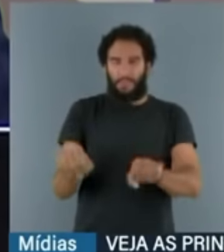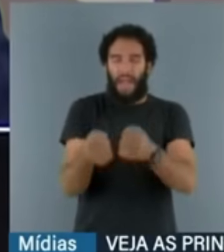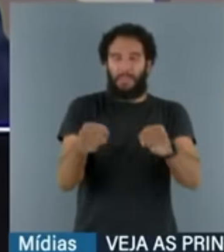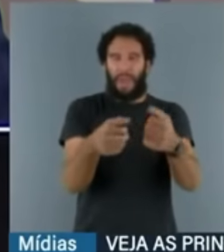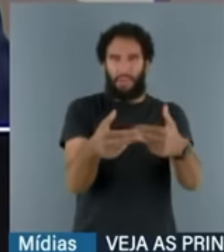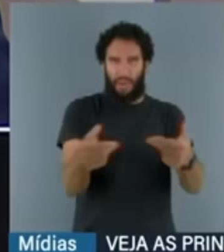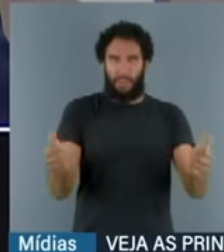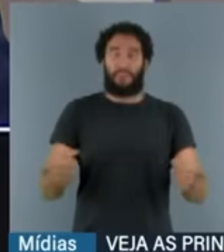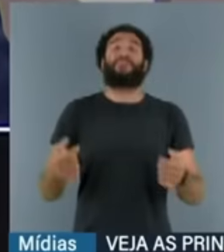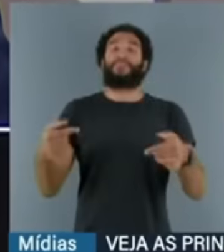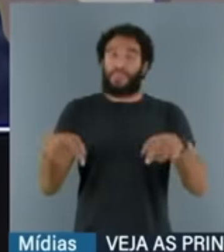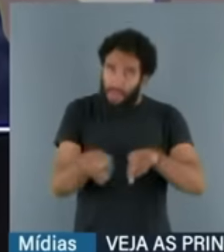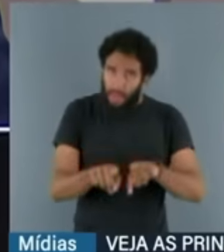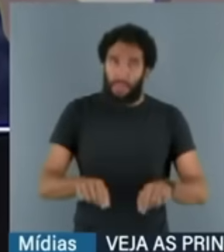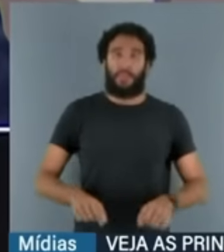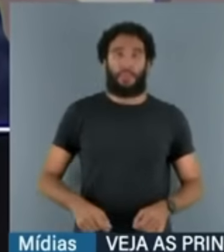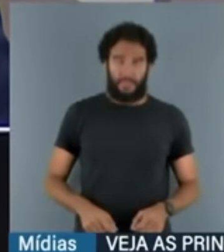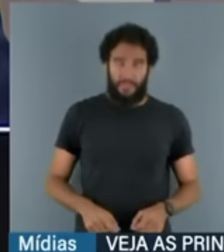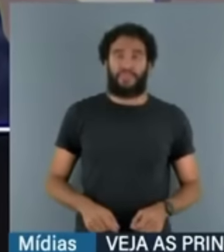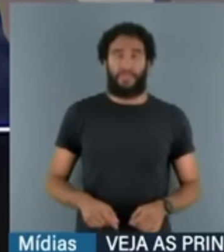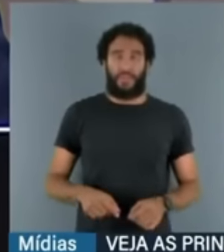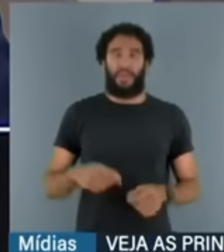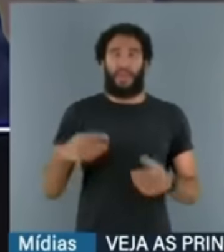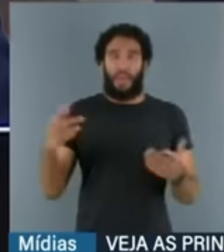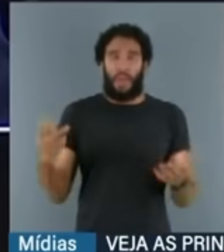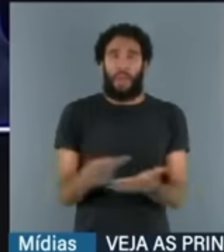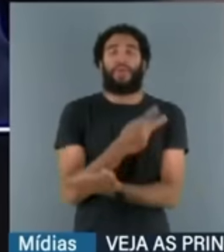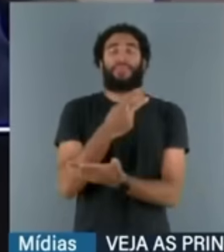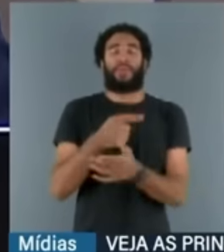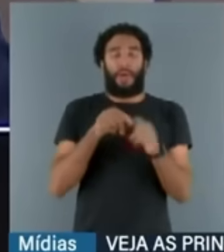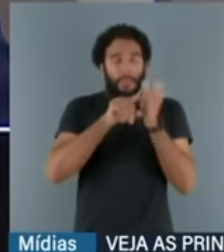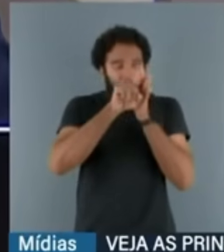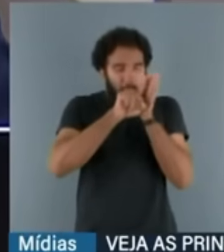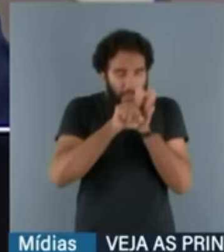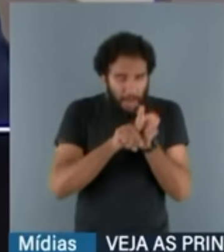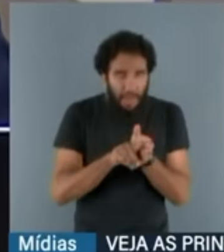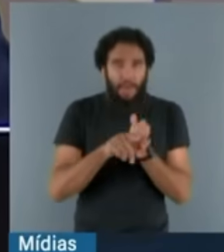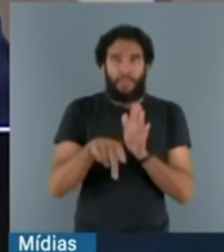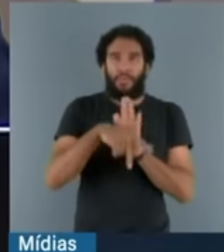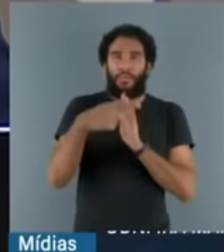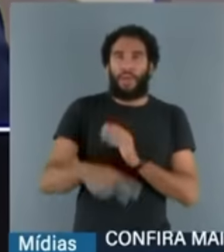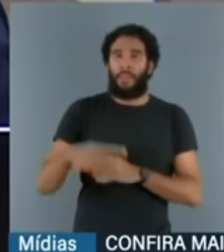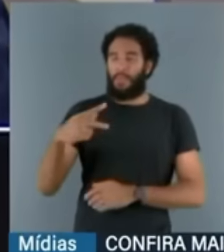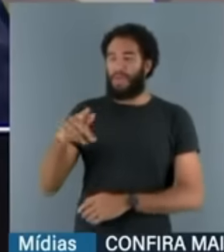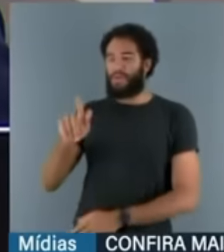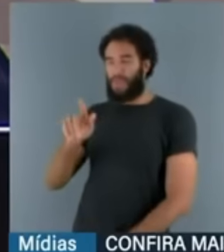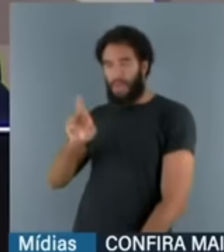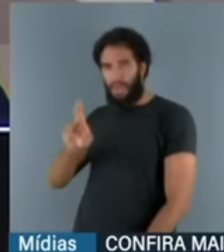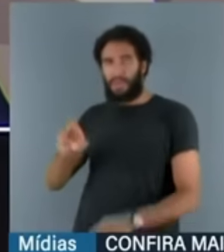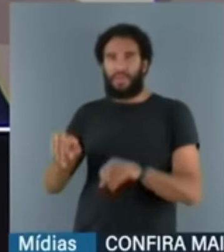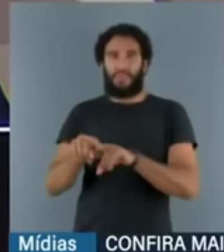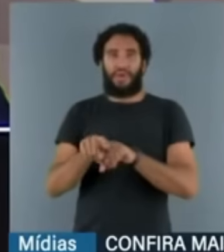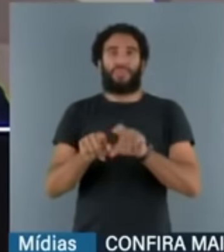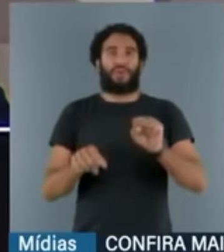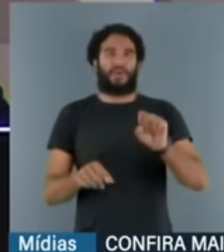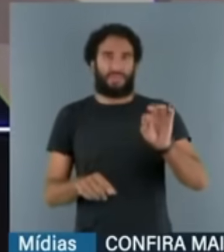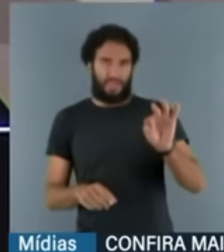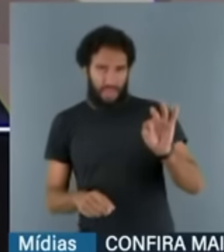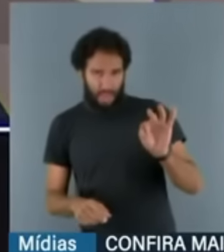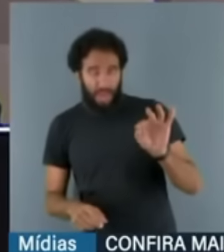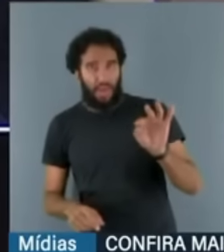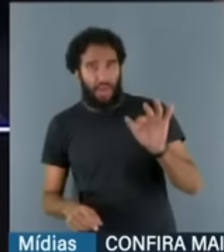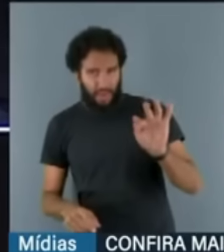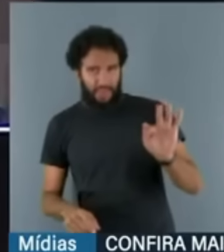fim, considerando que tais fatos são investigados na Procuradoria-Geral da República e no Supremo Tribunal Federal, que os